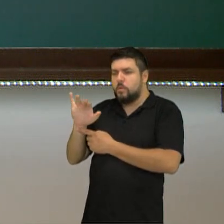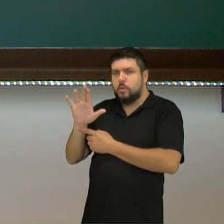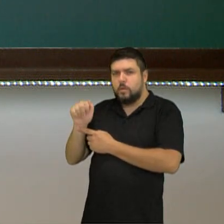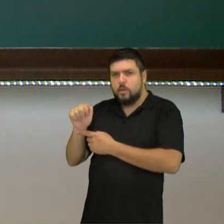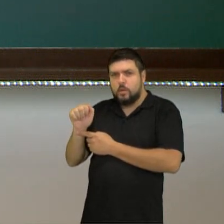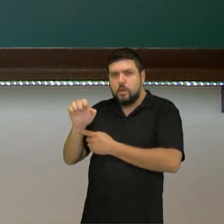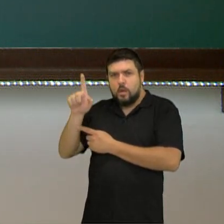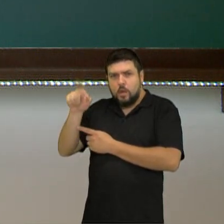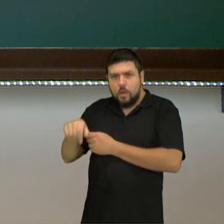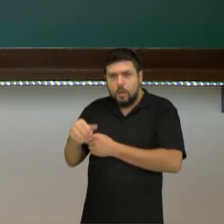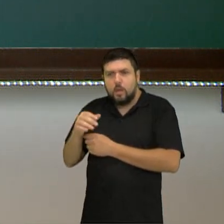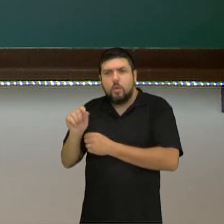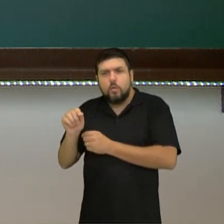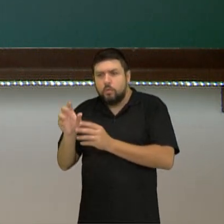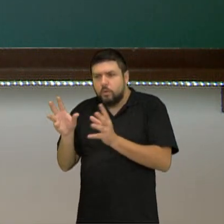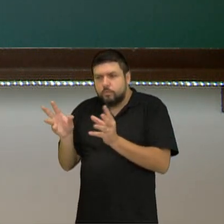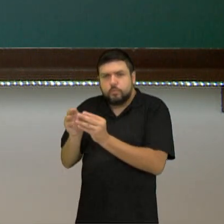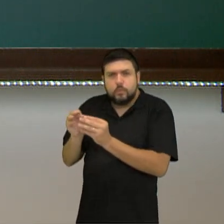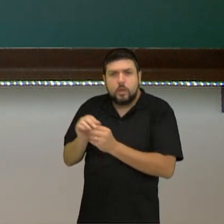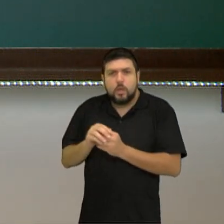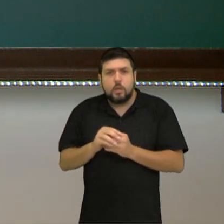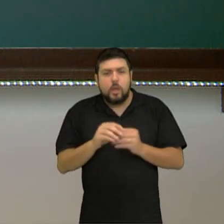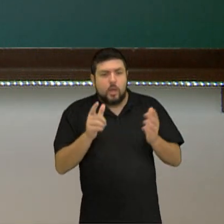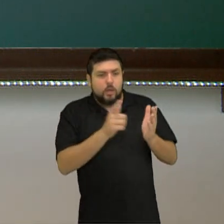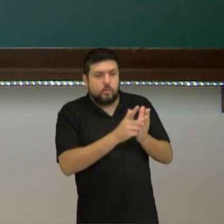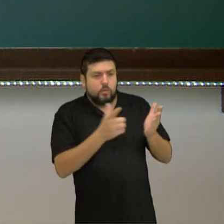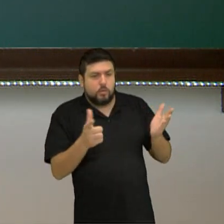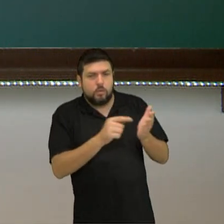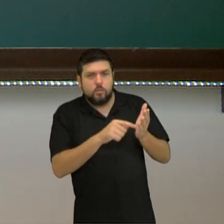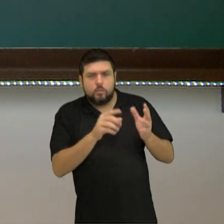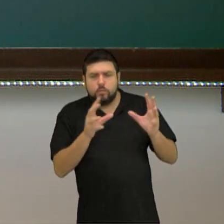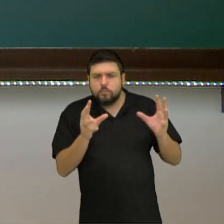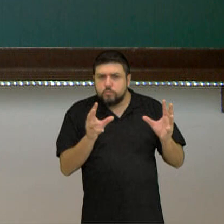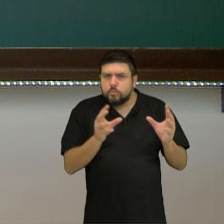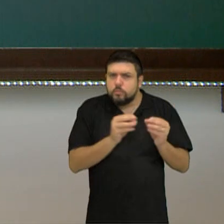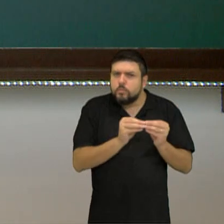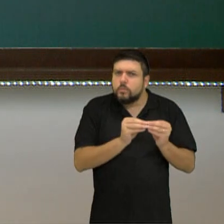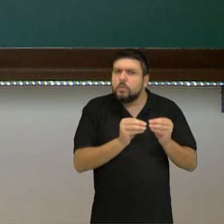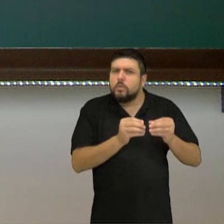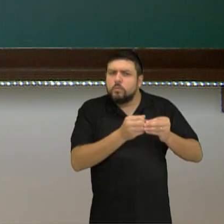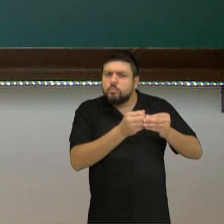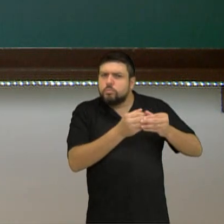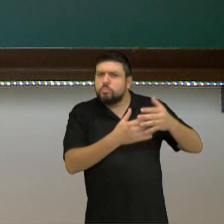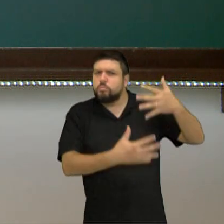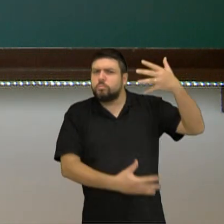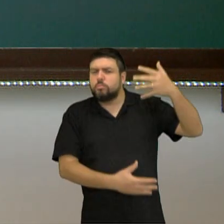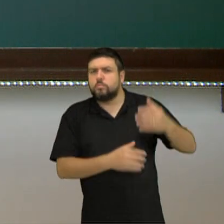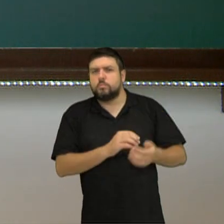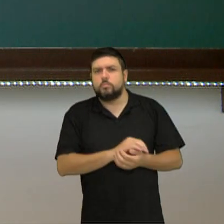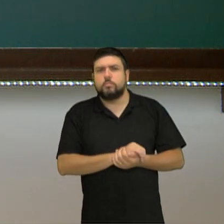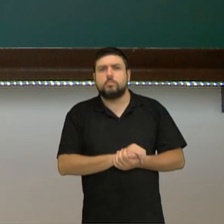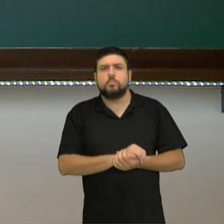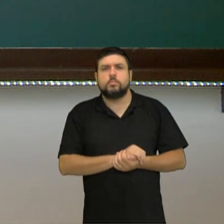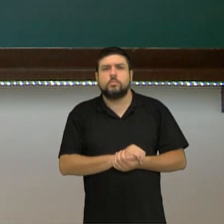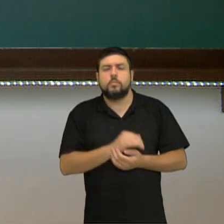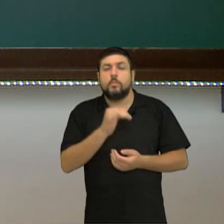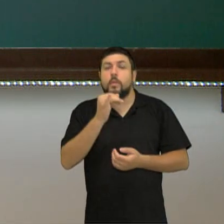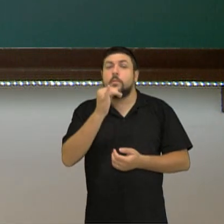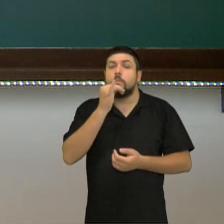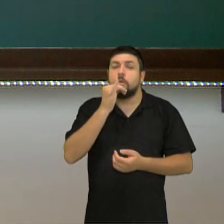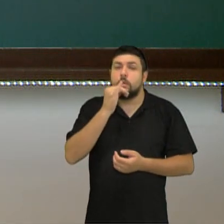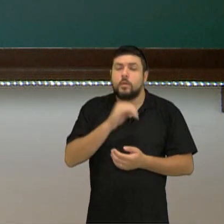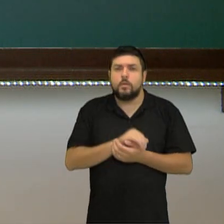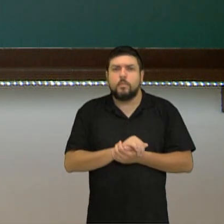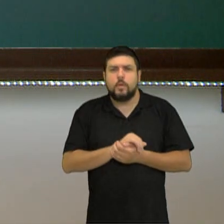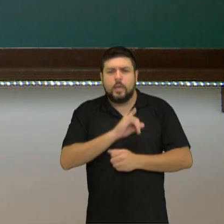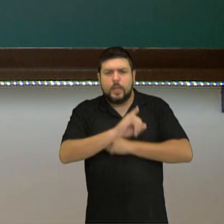além, a reportagem é um texto que iria além da notícia. Por exemplo, hiperconectividade pode